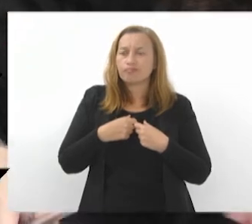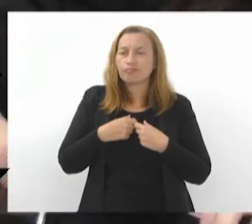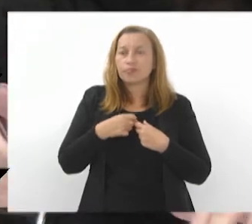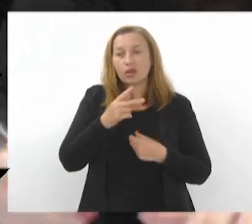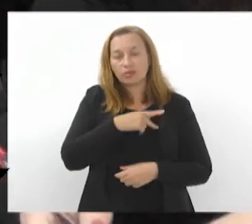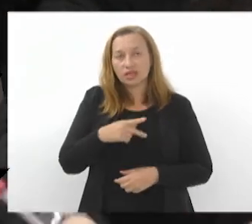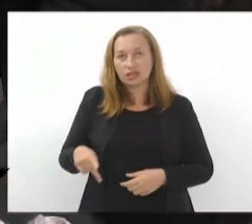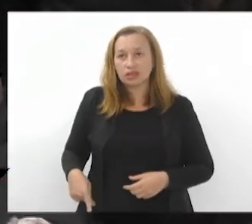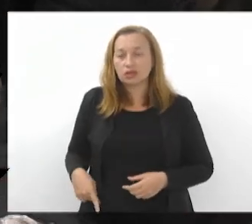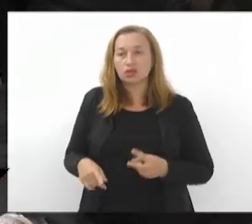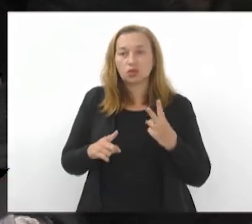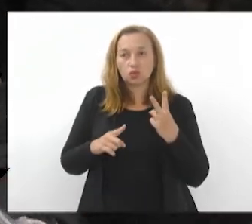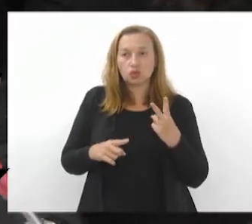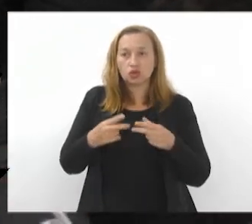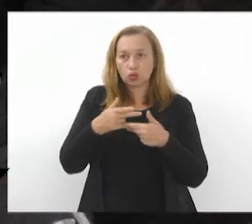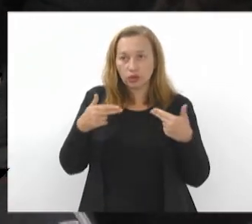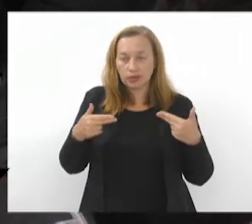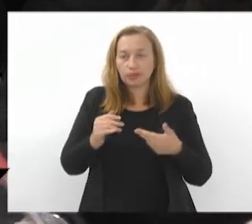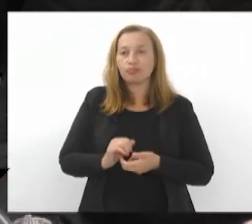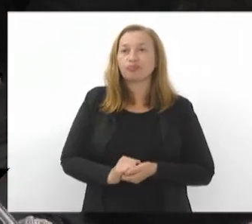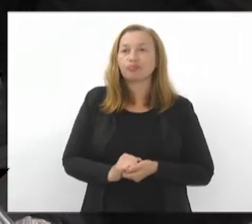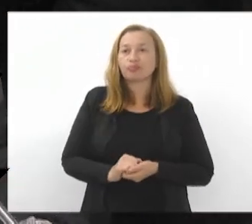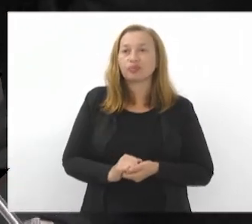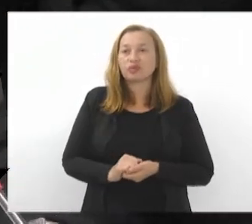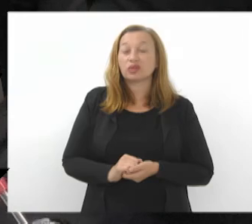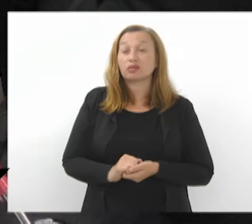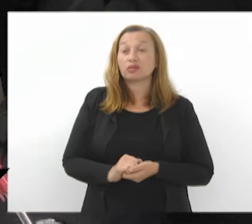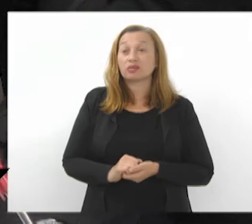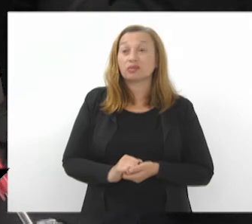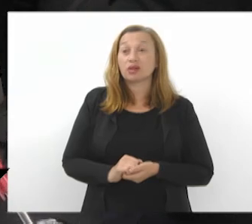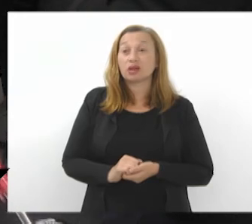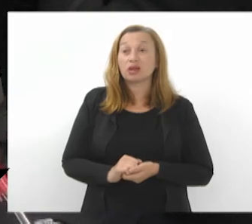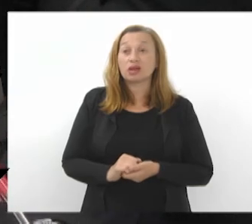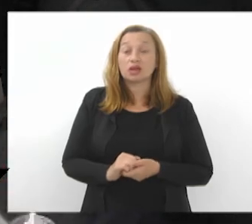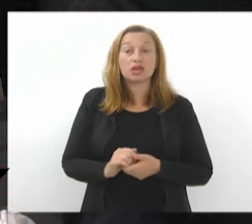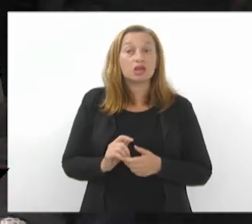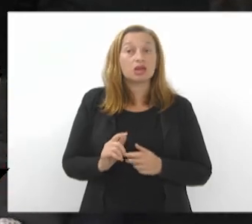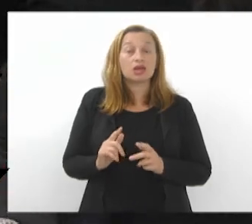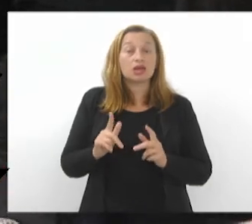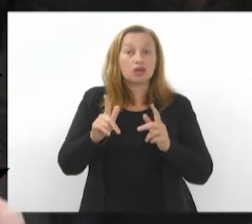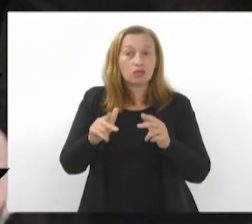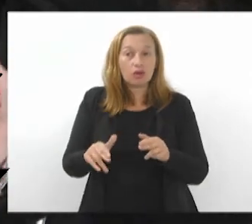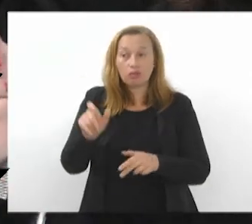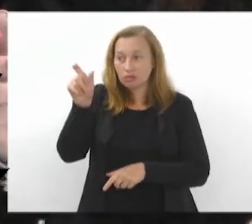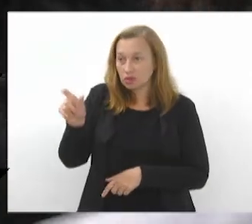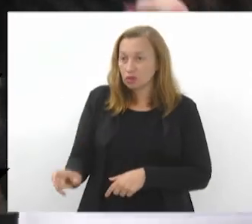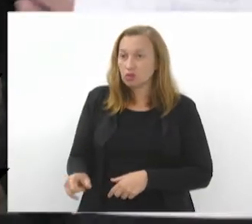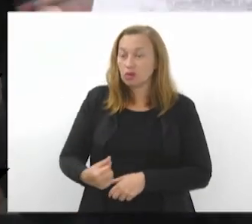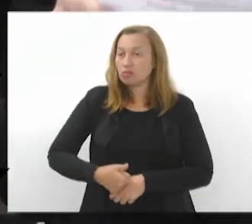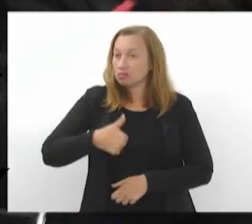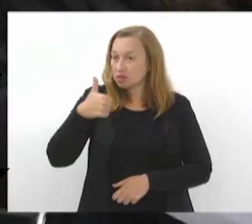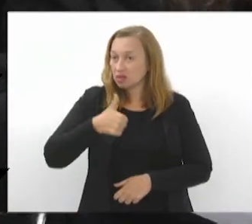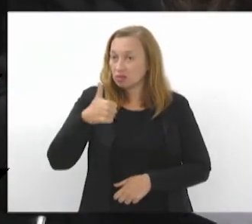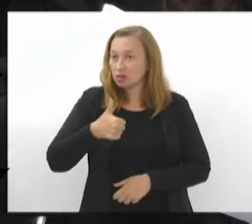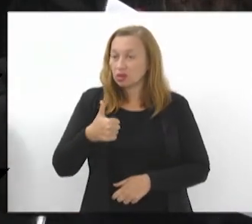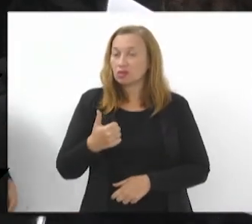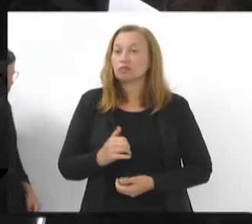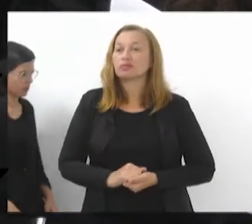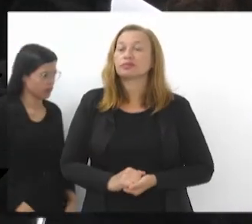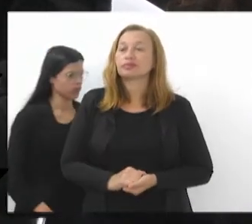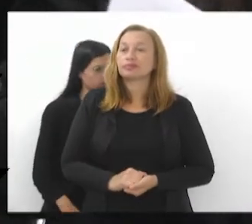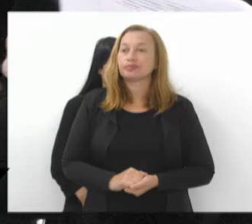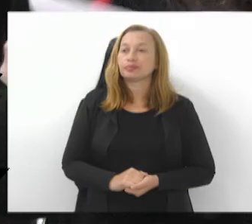Presidente, duas coisas. E do mesmo autor. Um é